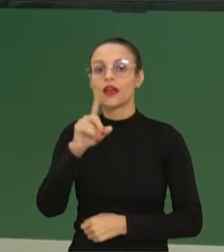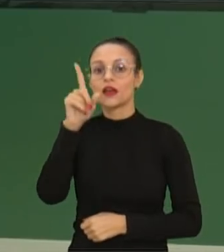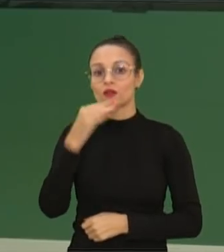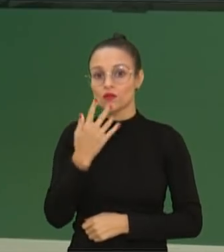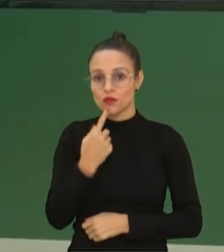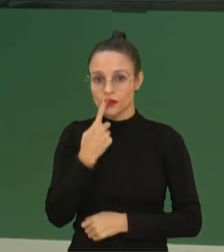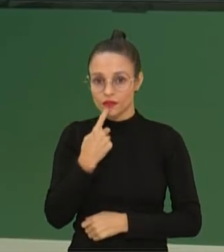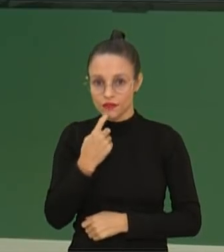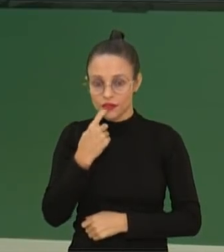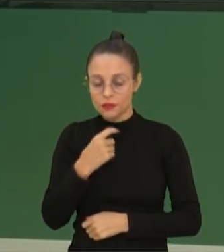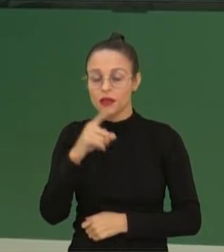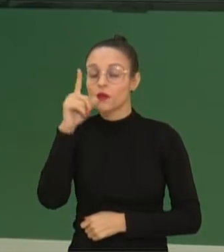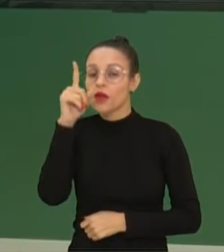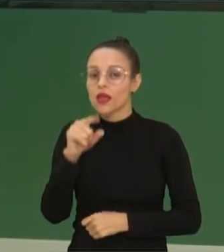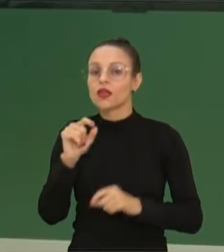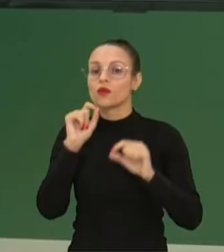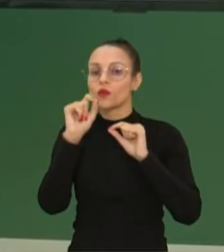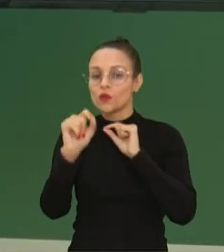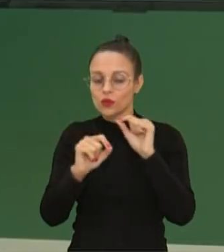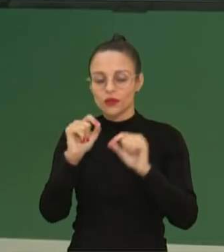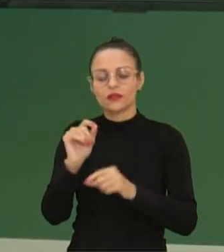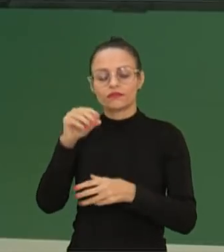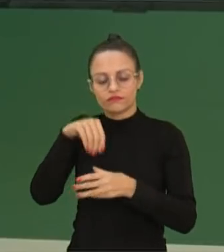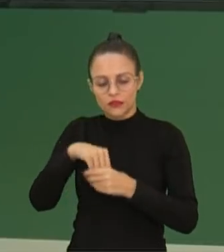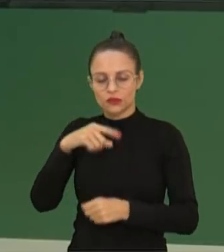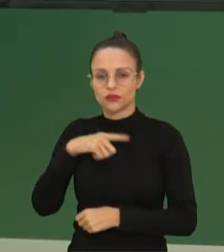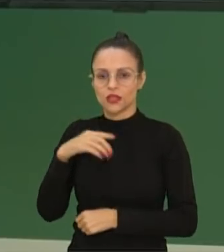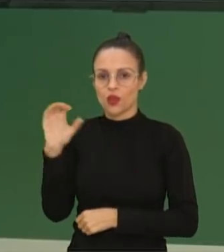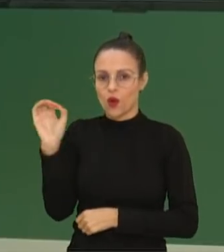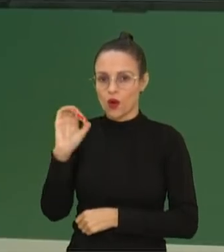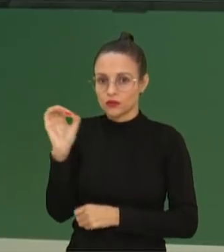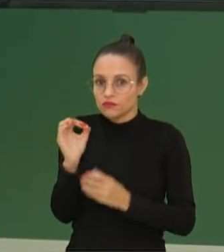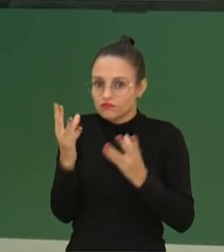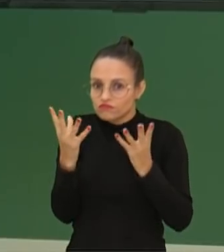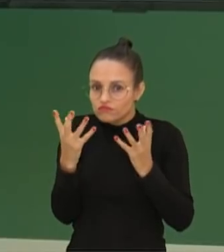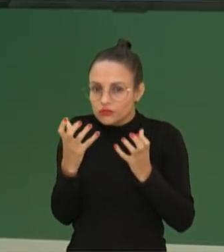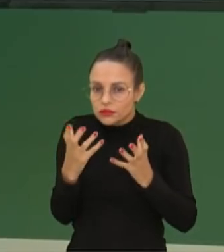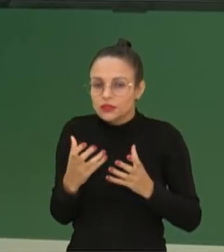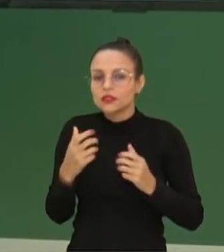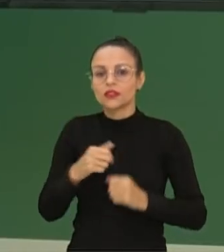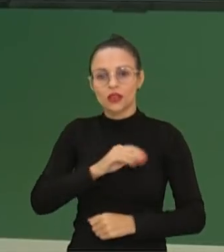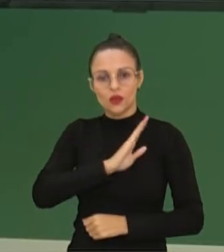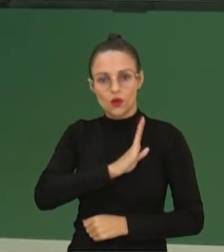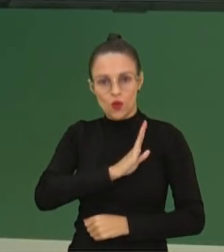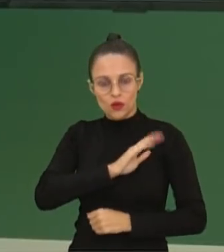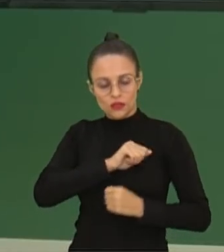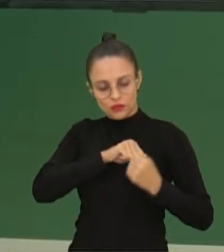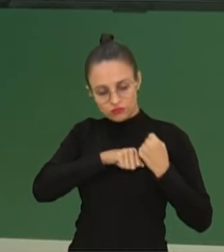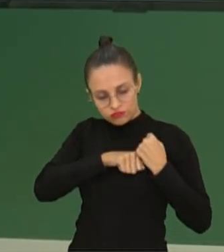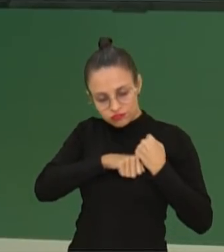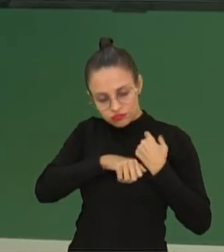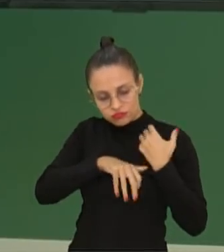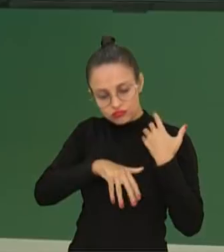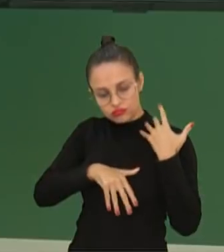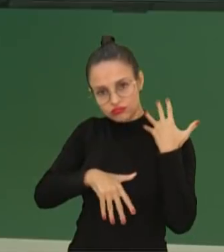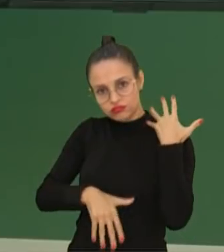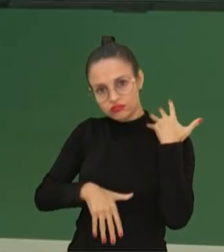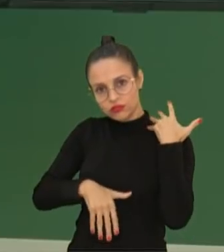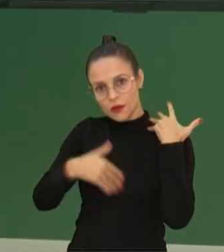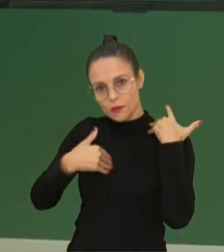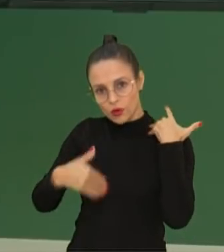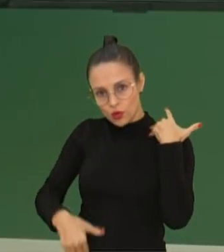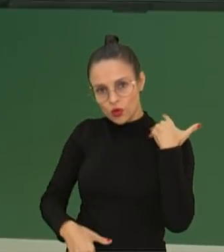vermelho, é porque é o sangue rico em gás oxigênio. É o sangue que está saindo do coração e que vai para o